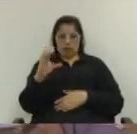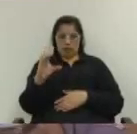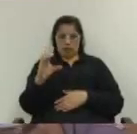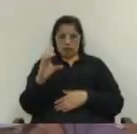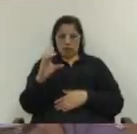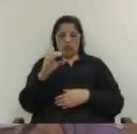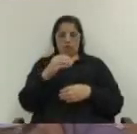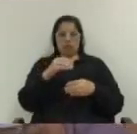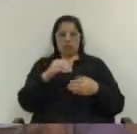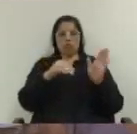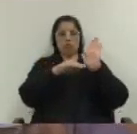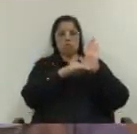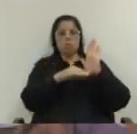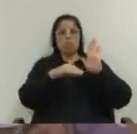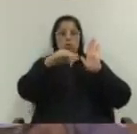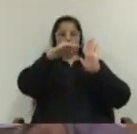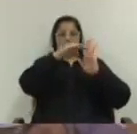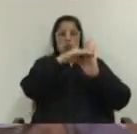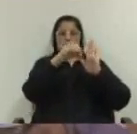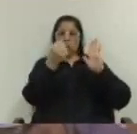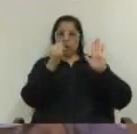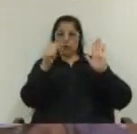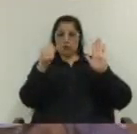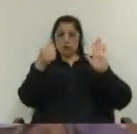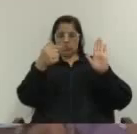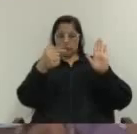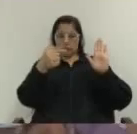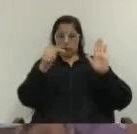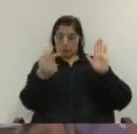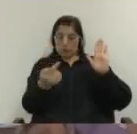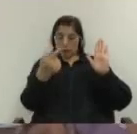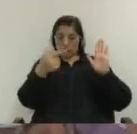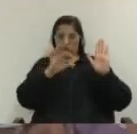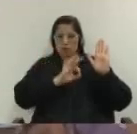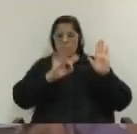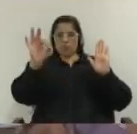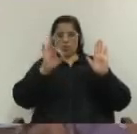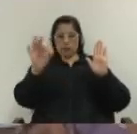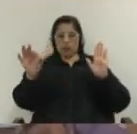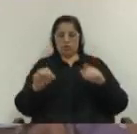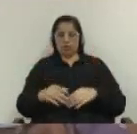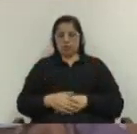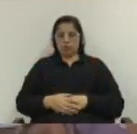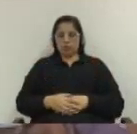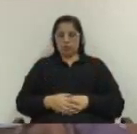102,37% o custo por residência, uma vez que o contrato previa a pulverização de